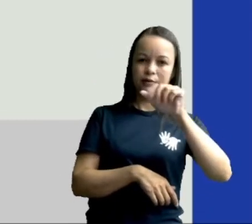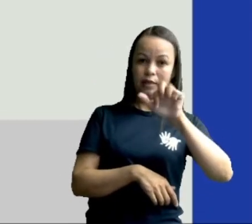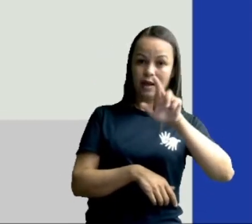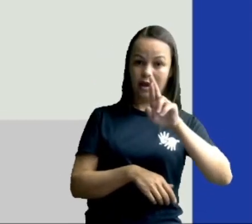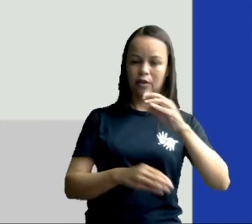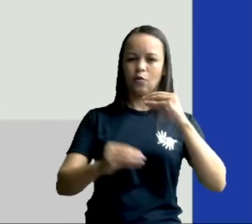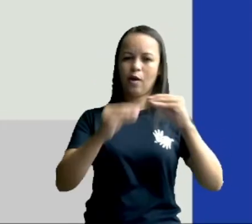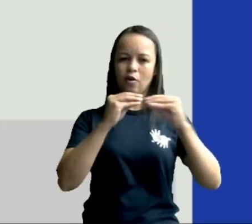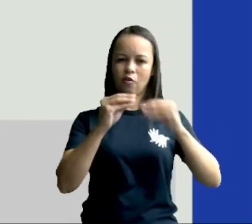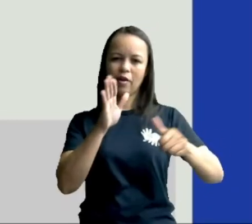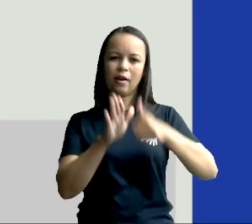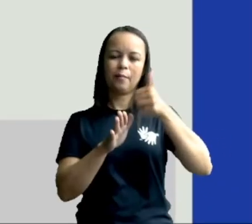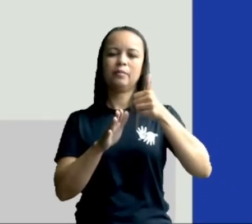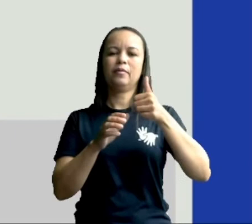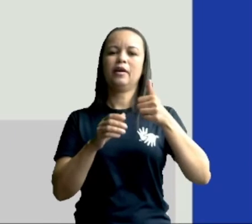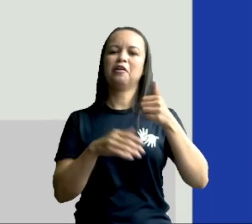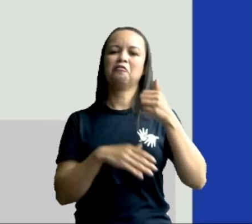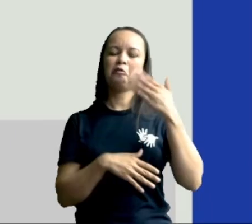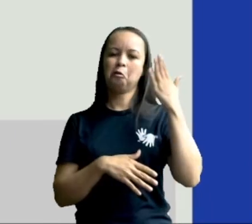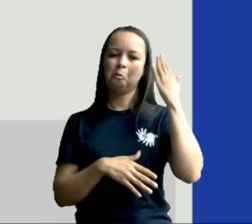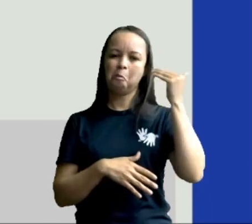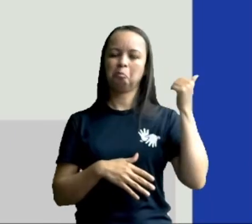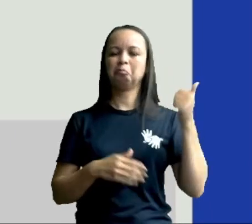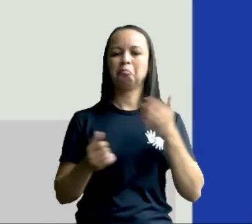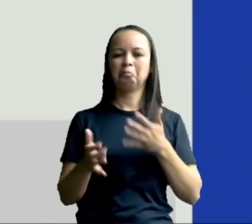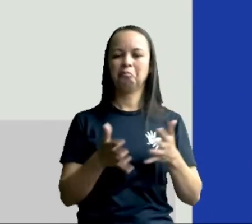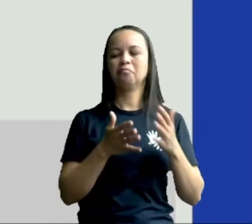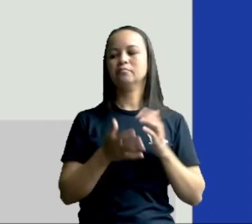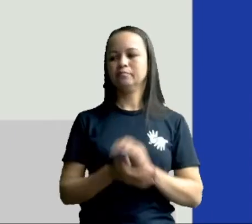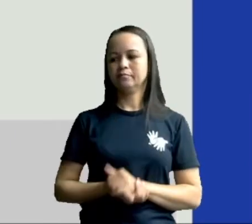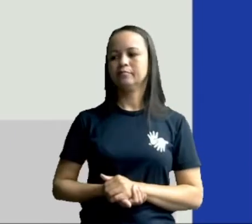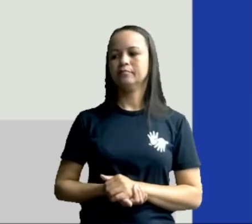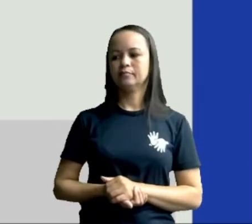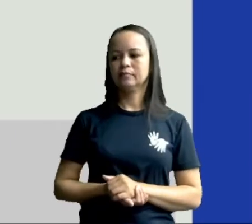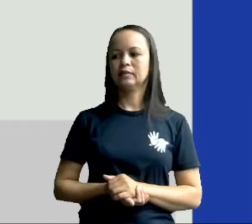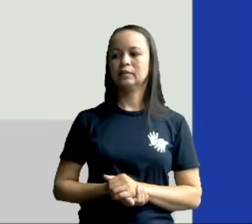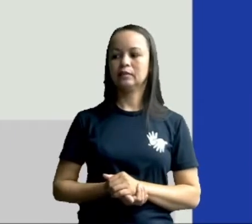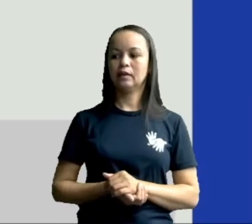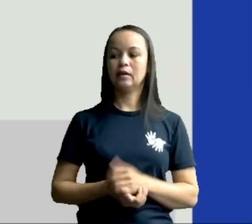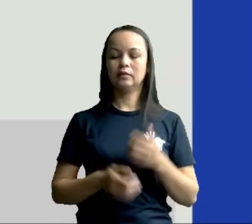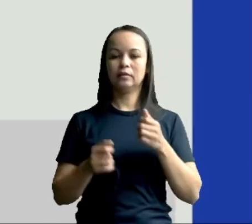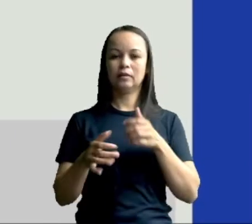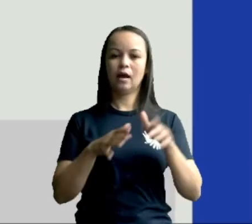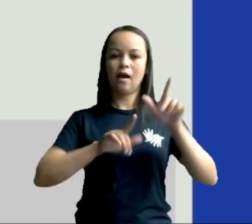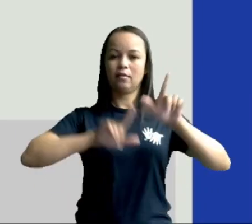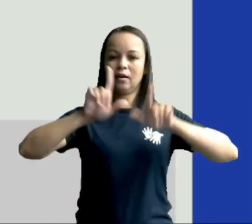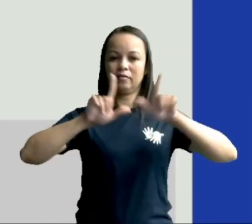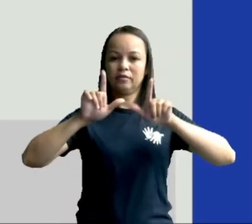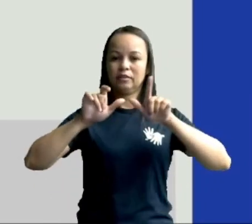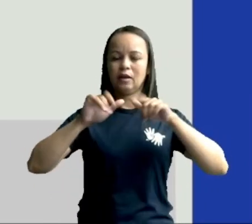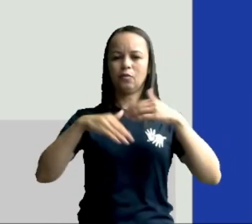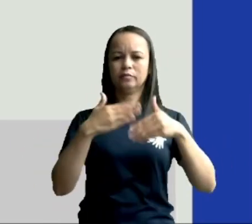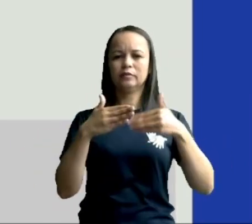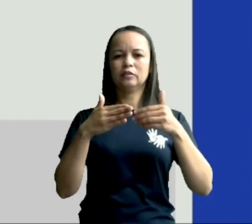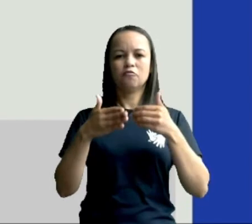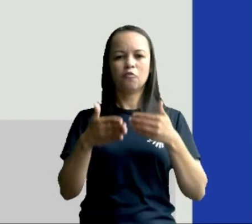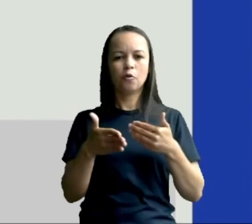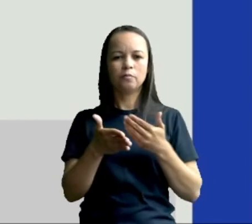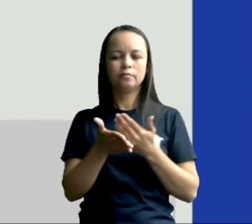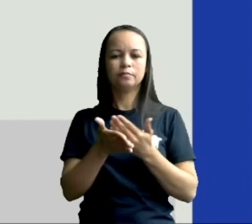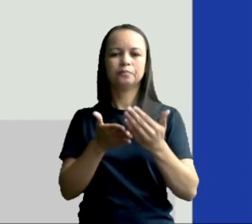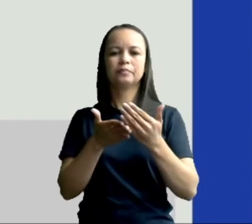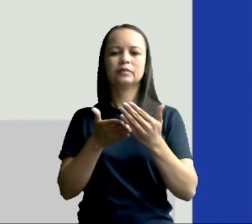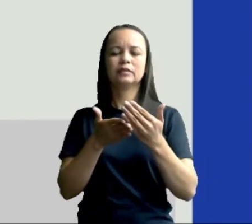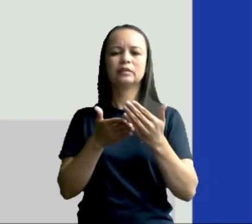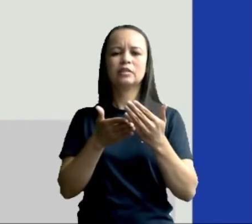foi um sucesso. A invenção da televisão foi impulsionada pela invenção, assim, a televisão, ela